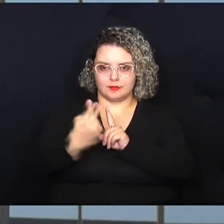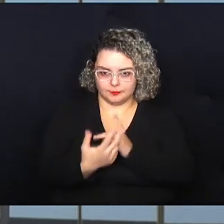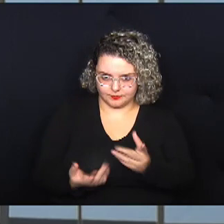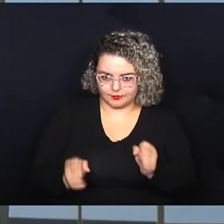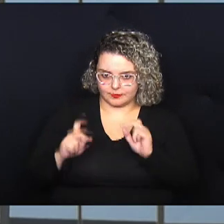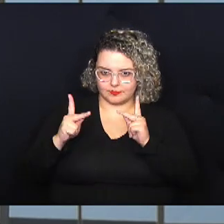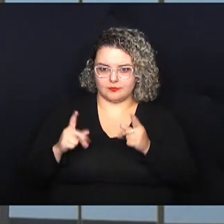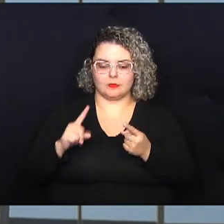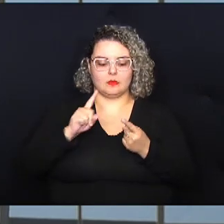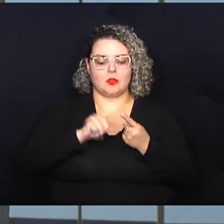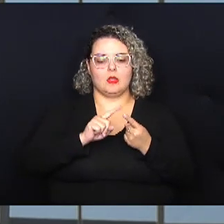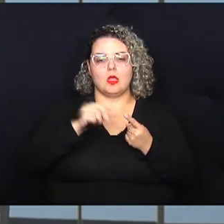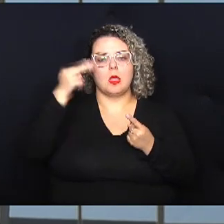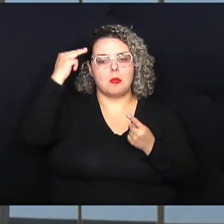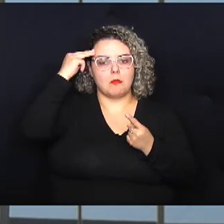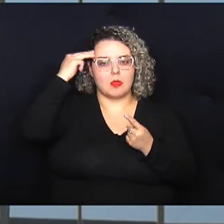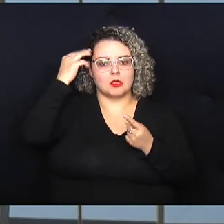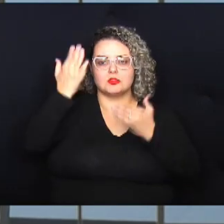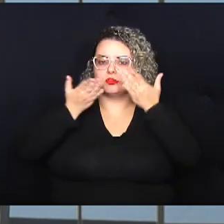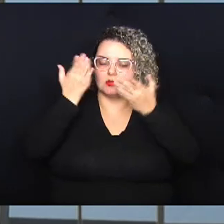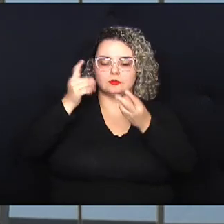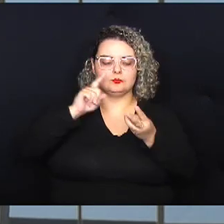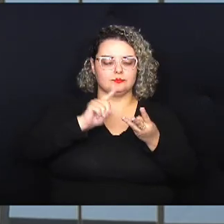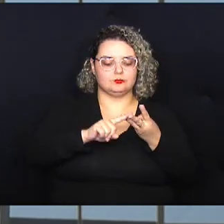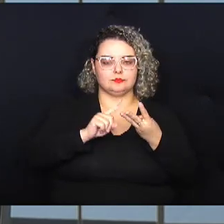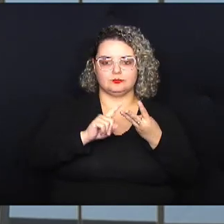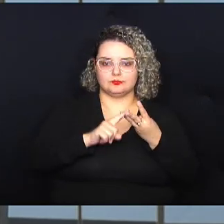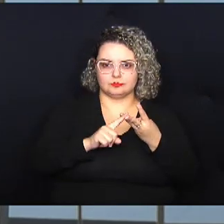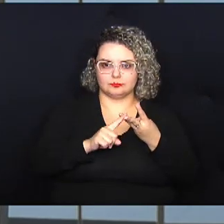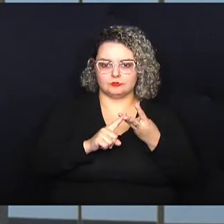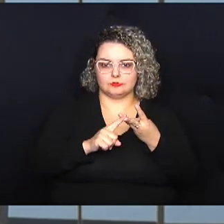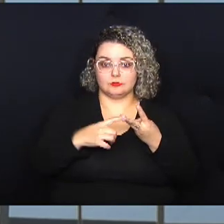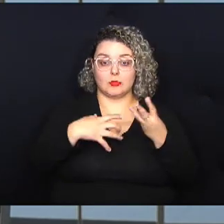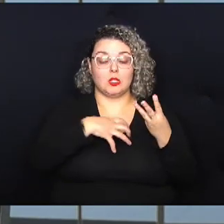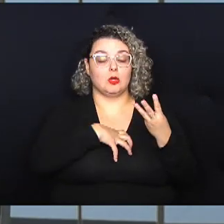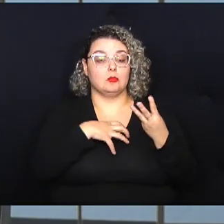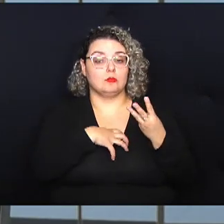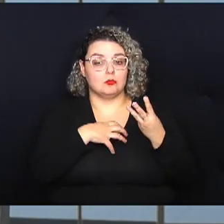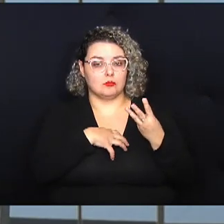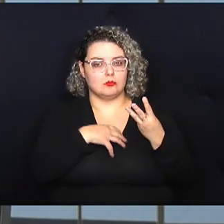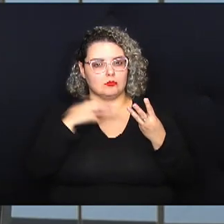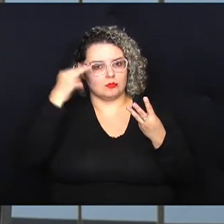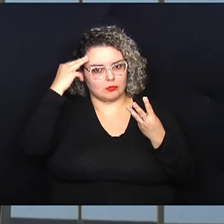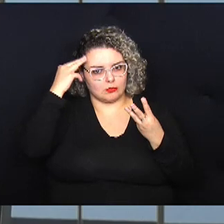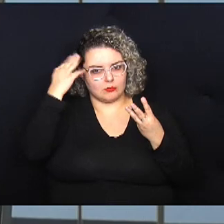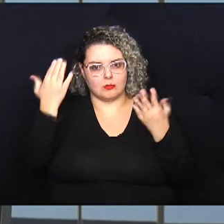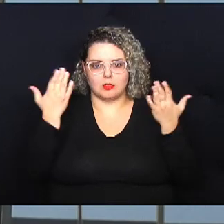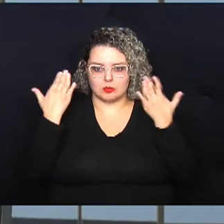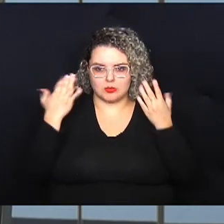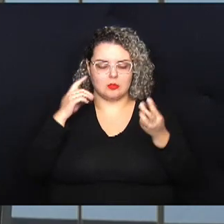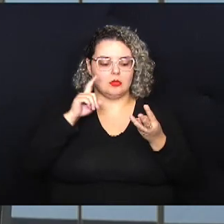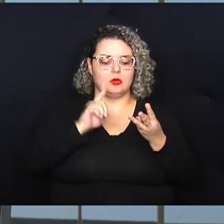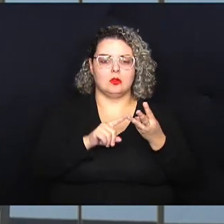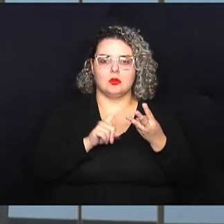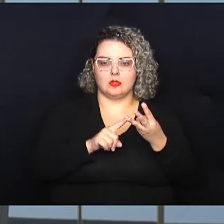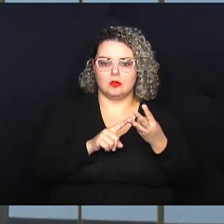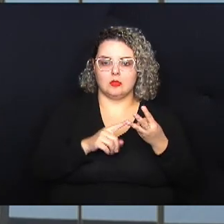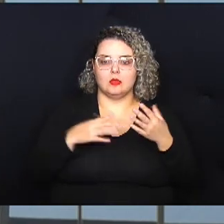Cuidar da mente. Cuidar do seu emocional, seu mental, psicológico,